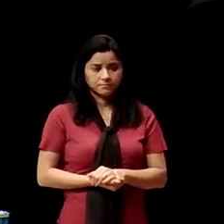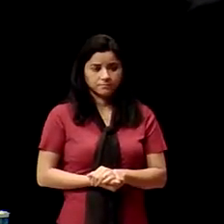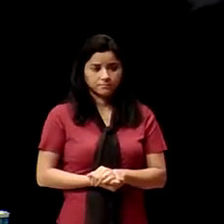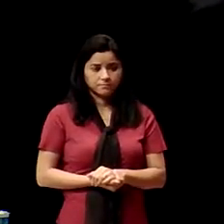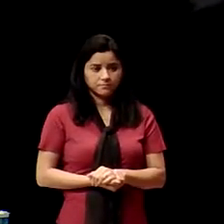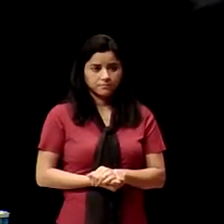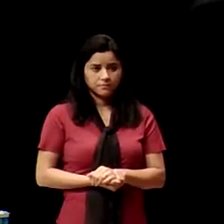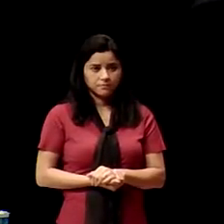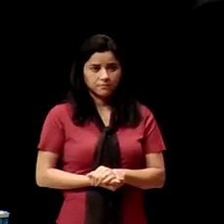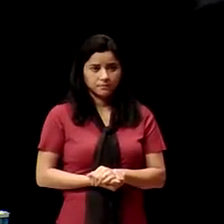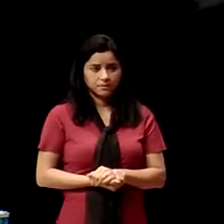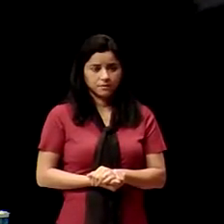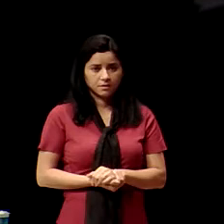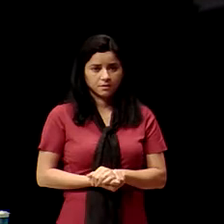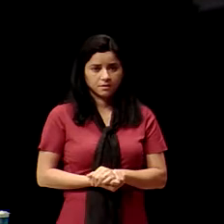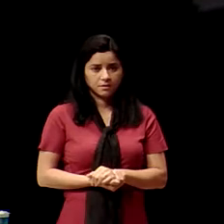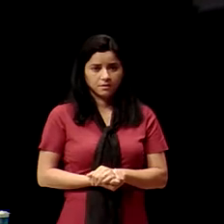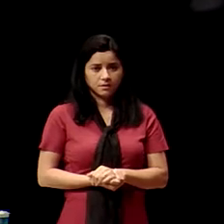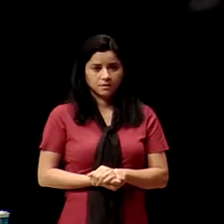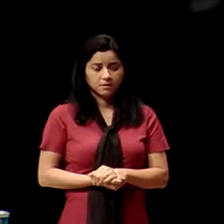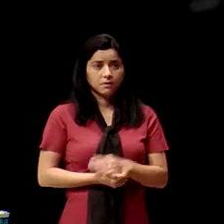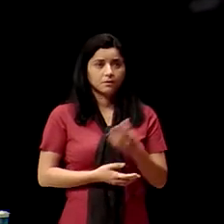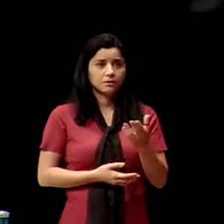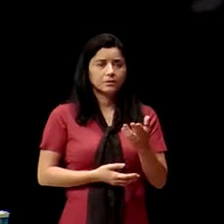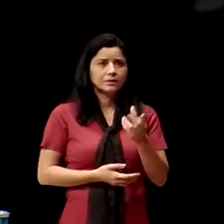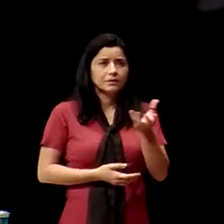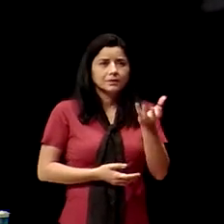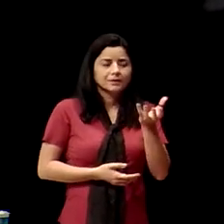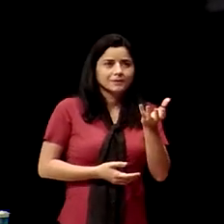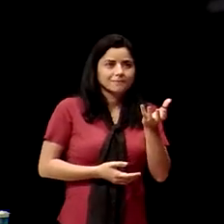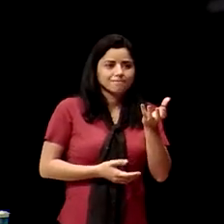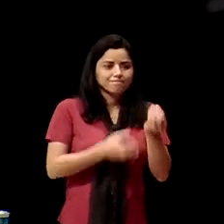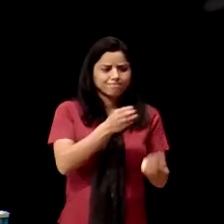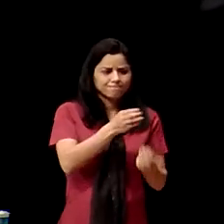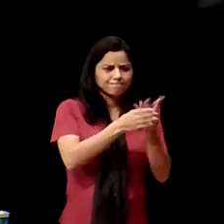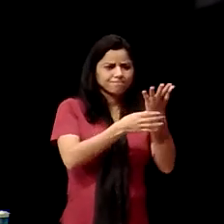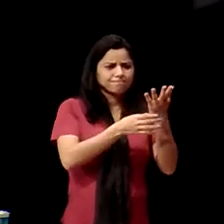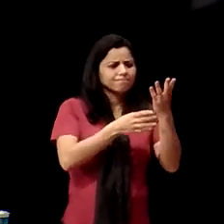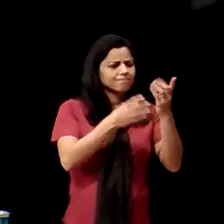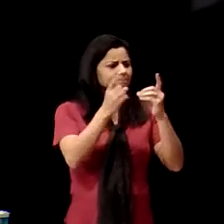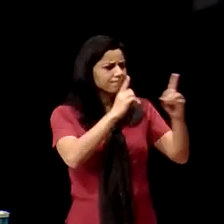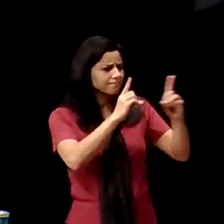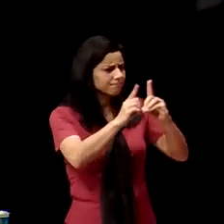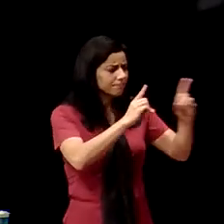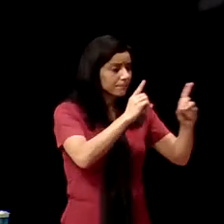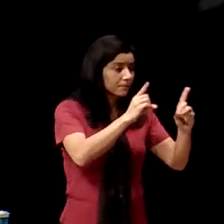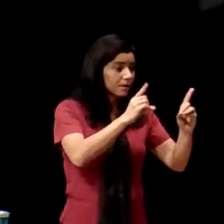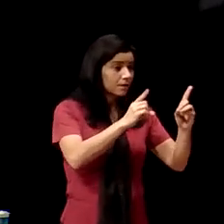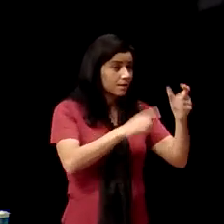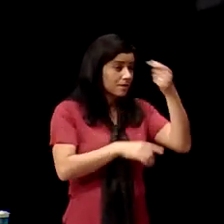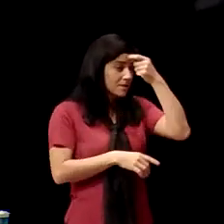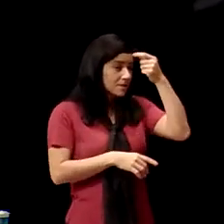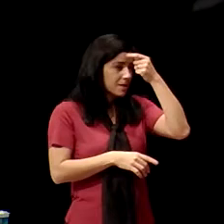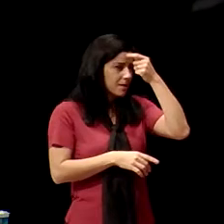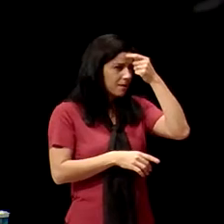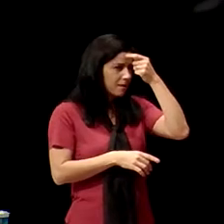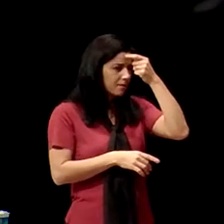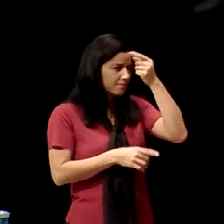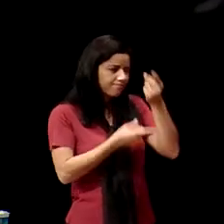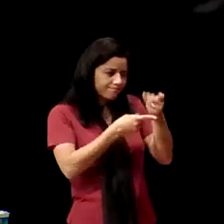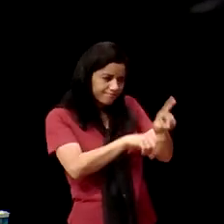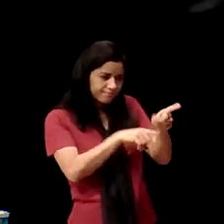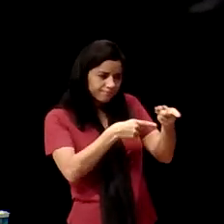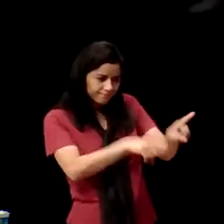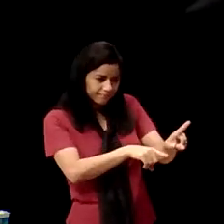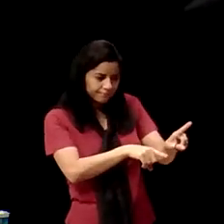conscious and critical debate. Ela quer criar um debate consciente e crítico